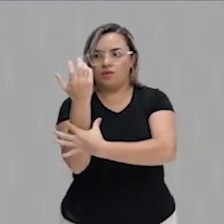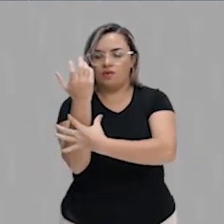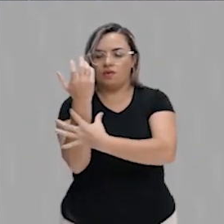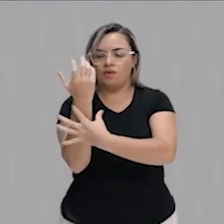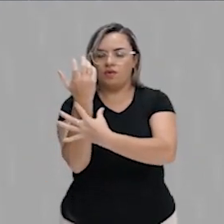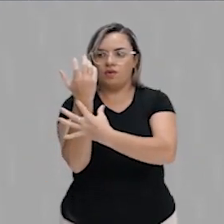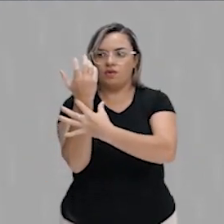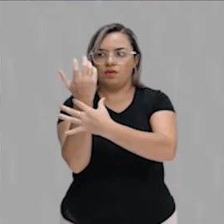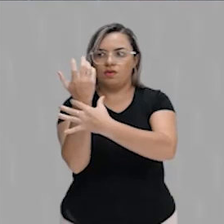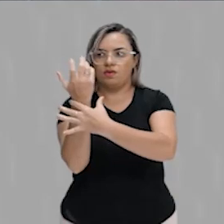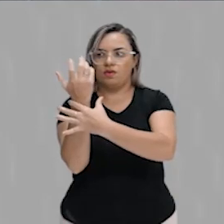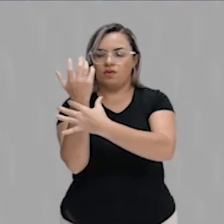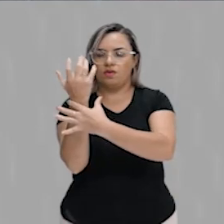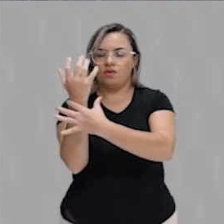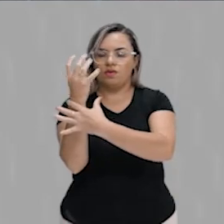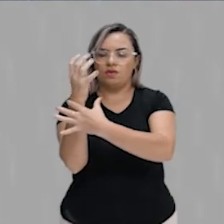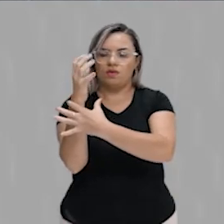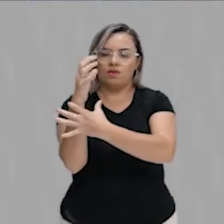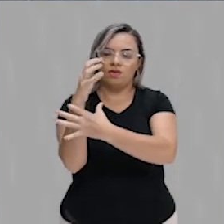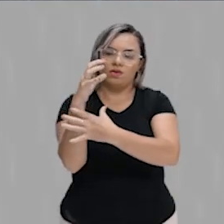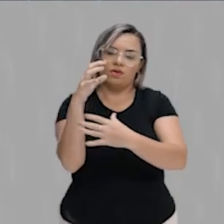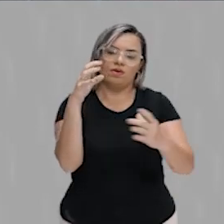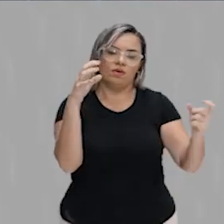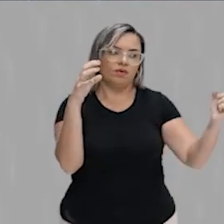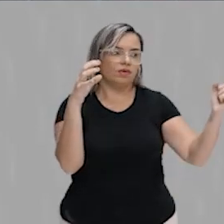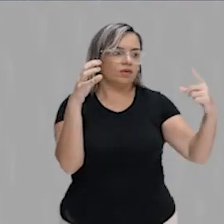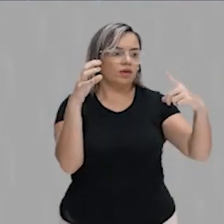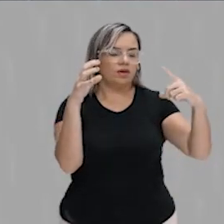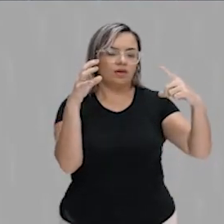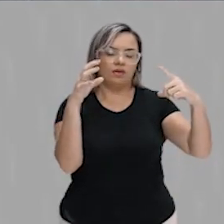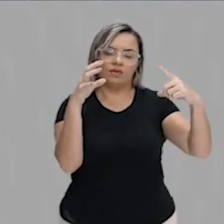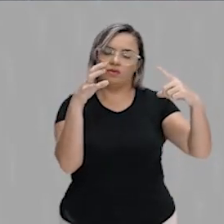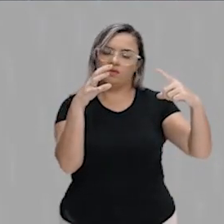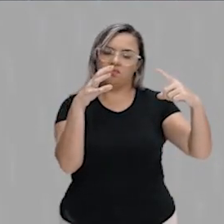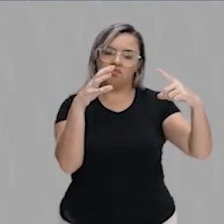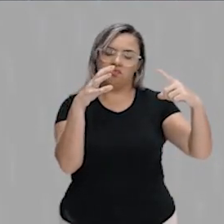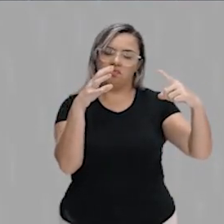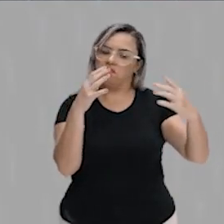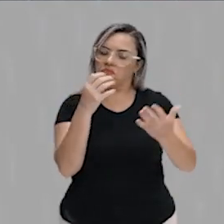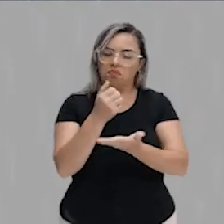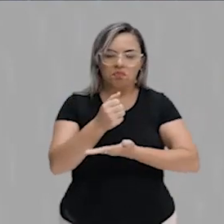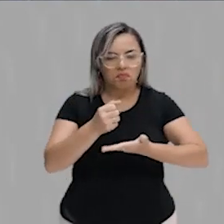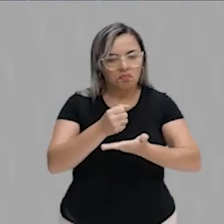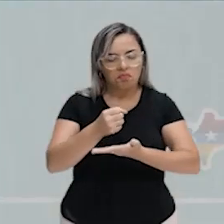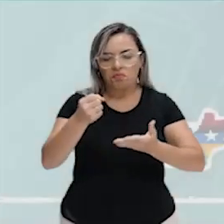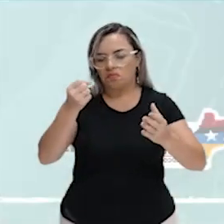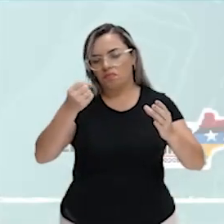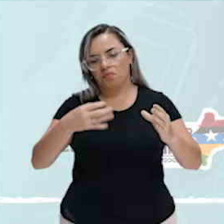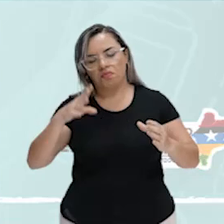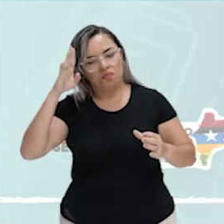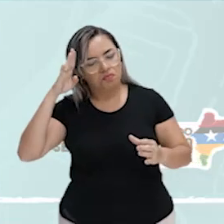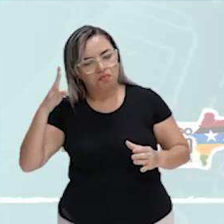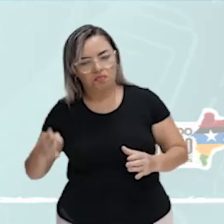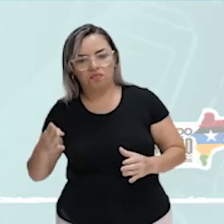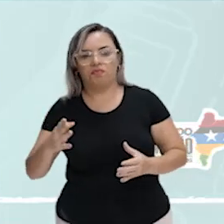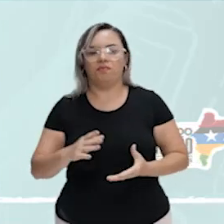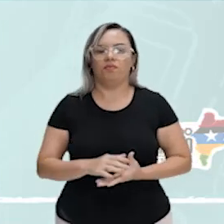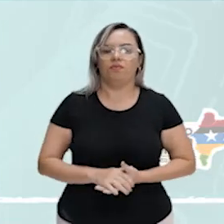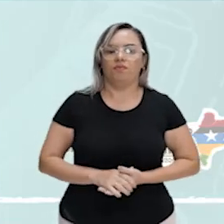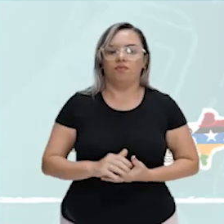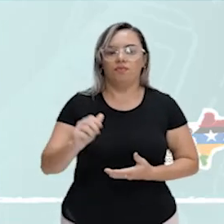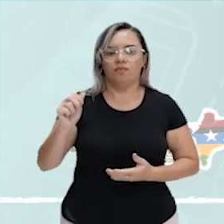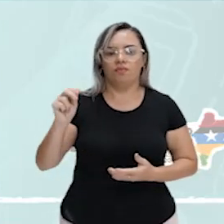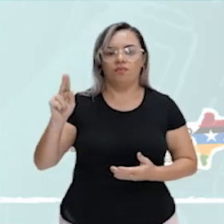planta fique torta na direção da luz. Basicamente é isso. Um dos principais efeitos